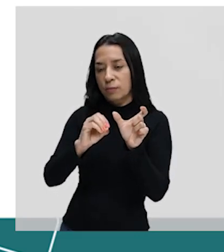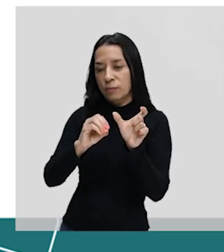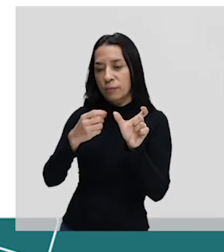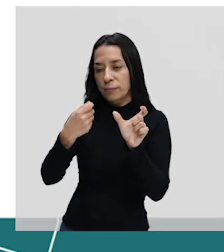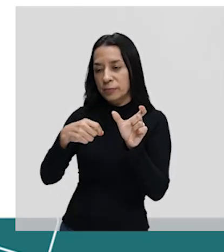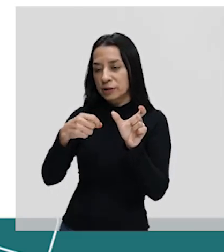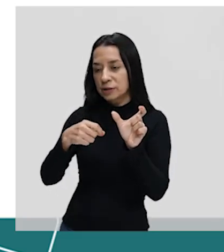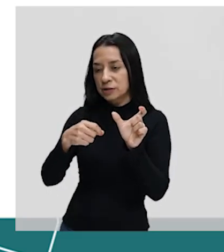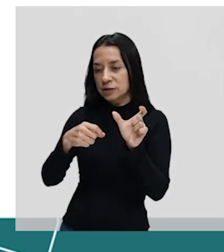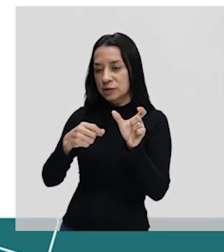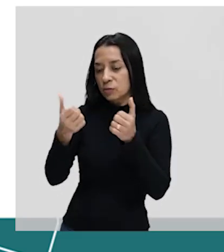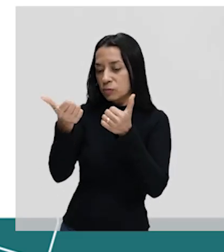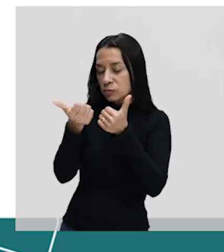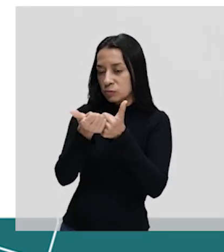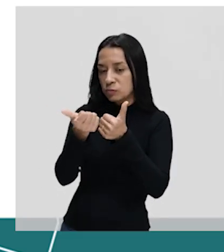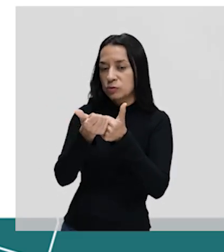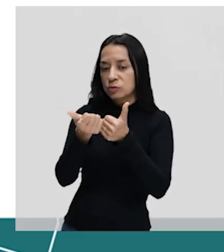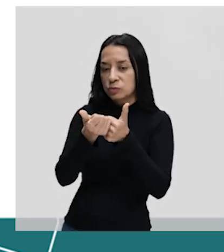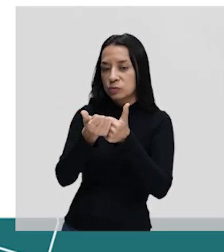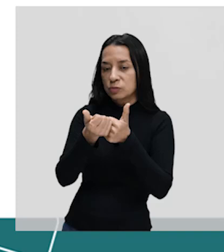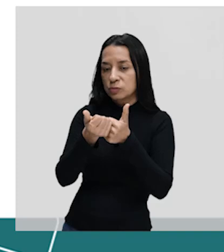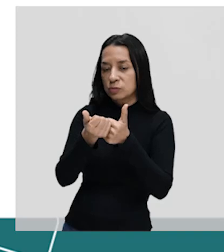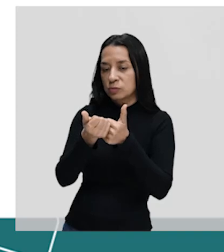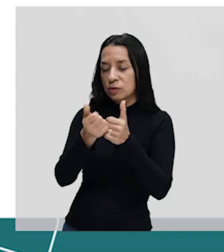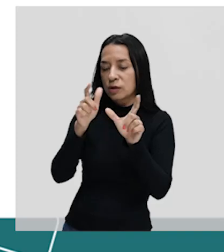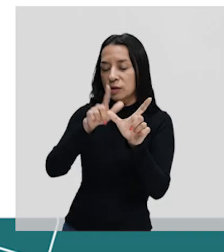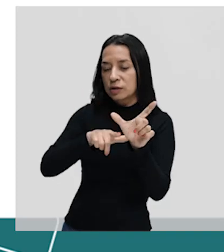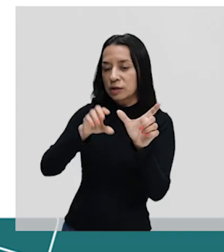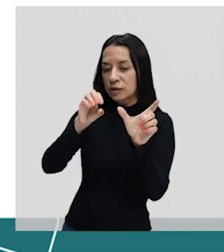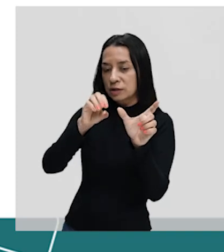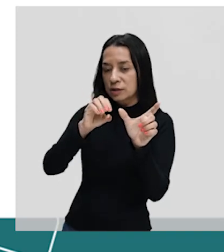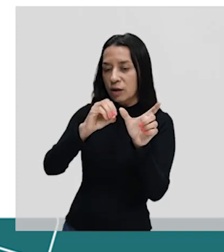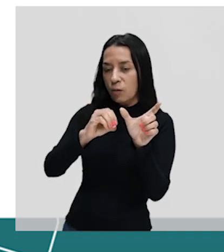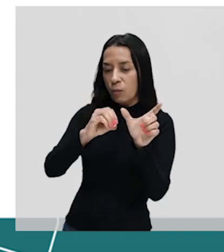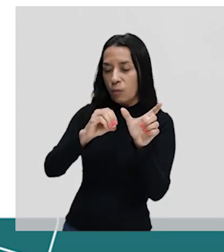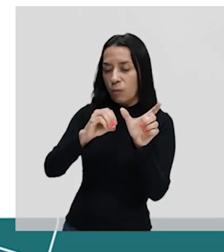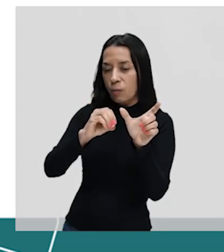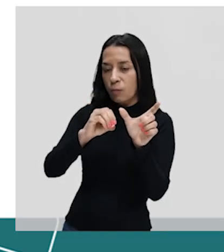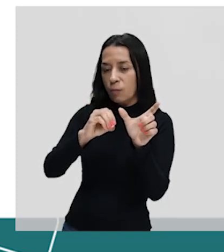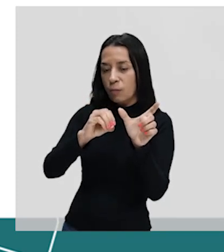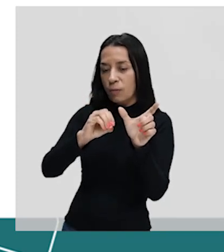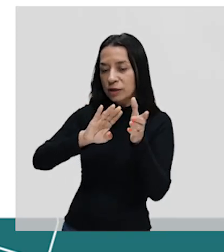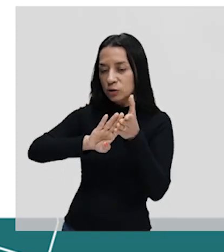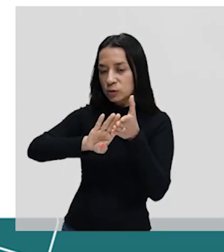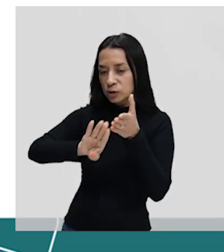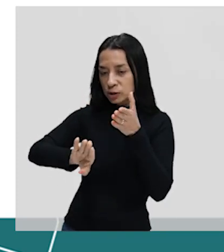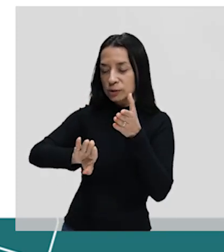pela substituição da letra O pela letra A. Então, eu